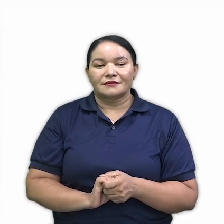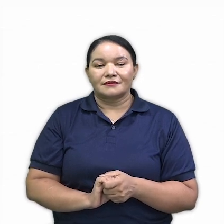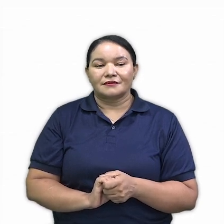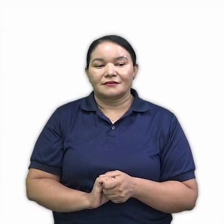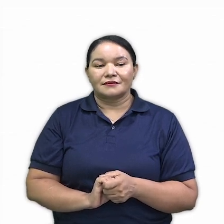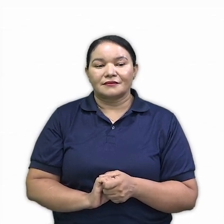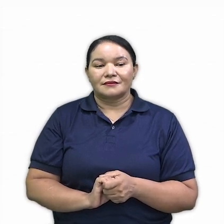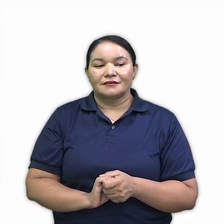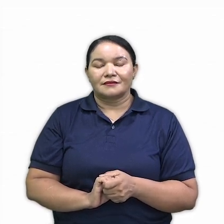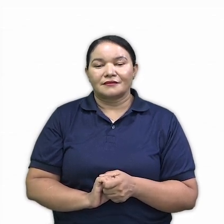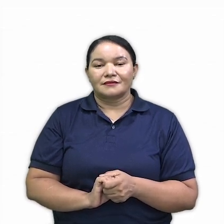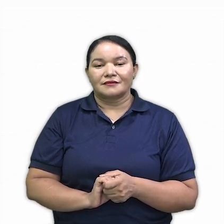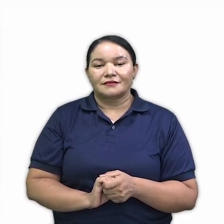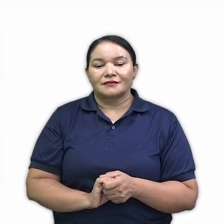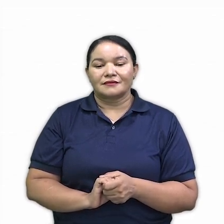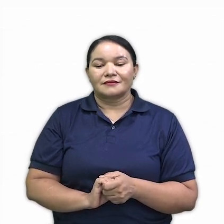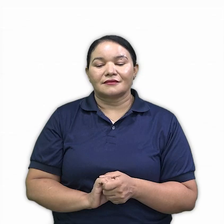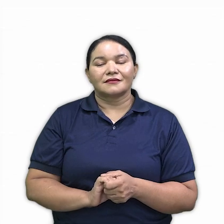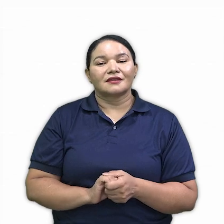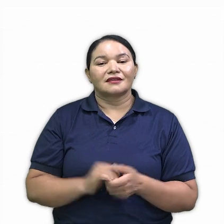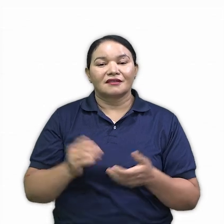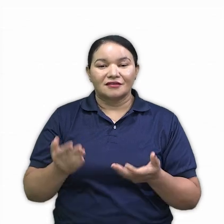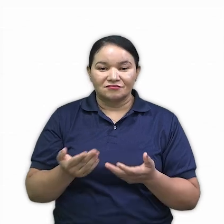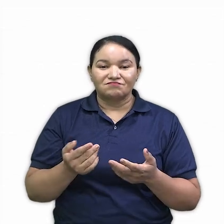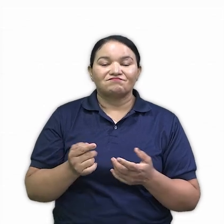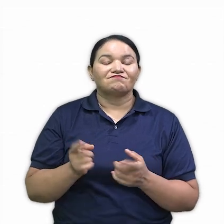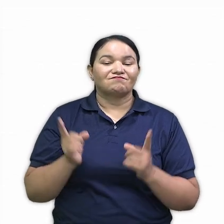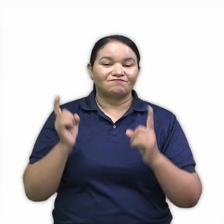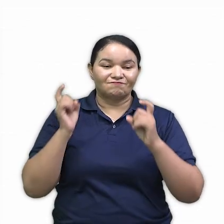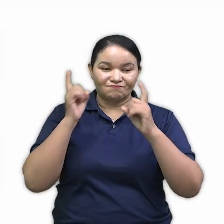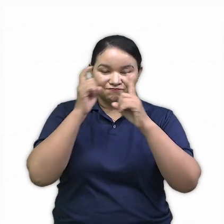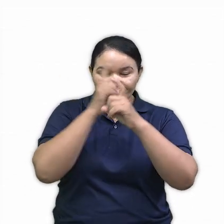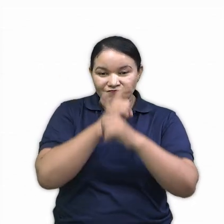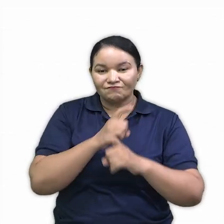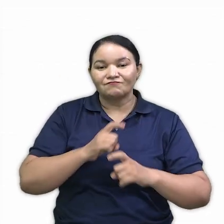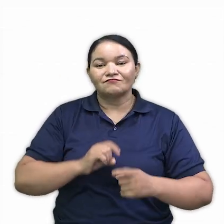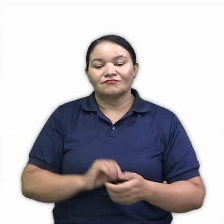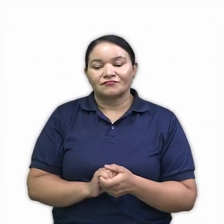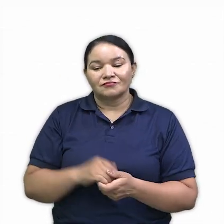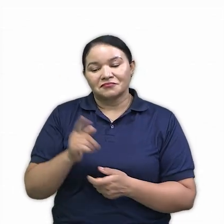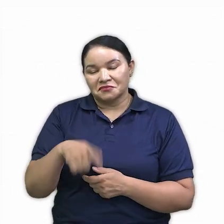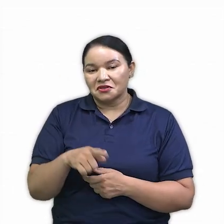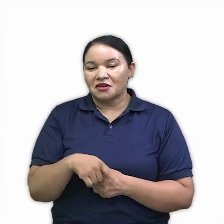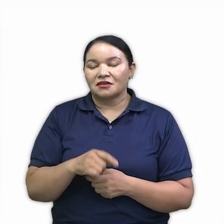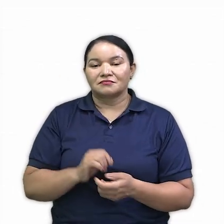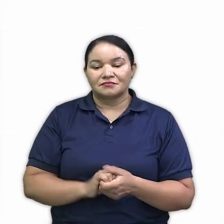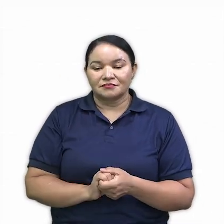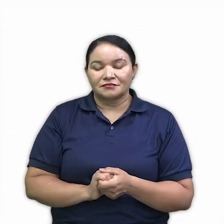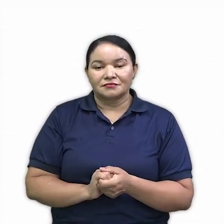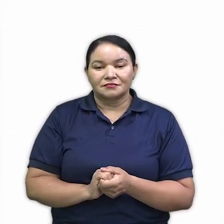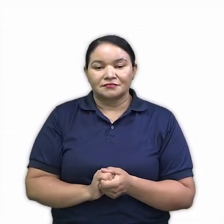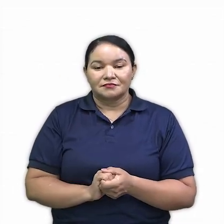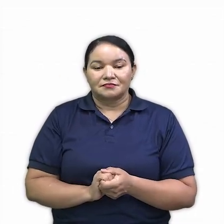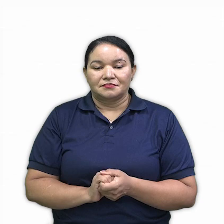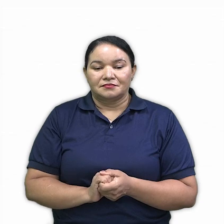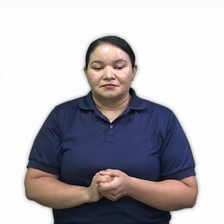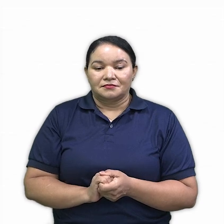Qual é a nossa aposta? A situação está difícil, né? A situação está difícil para